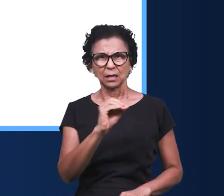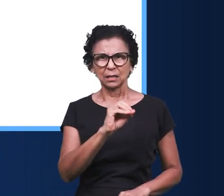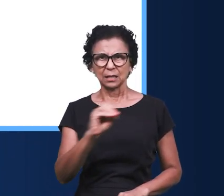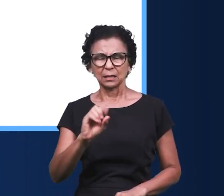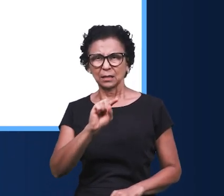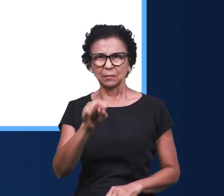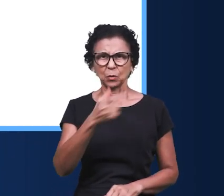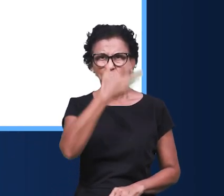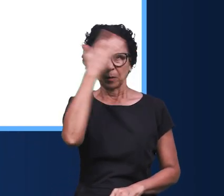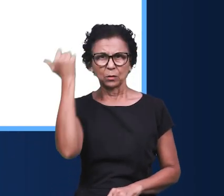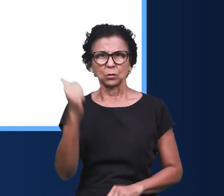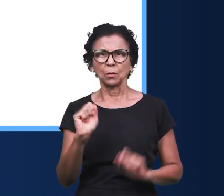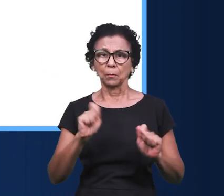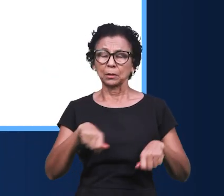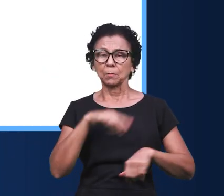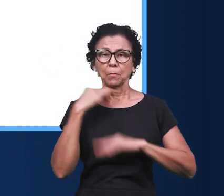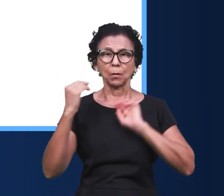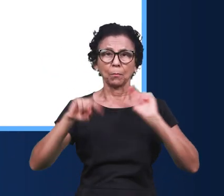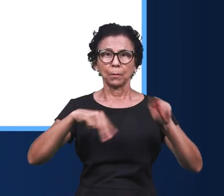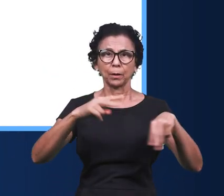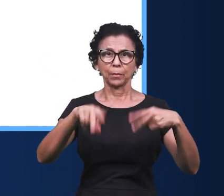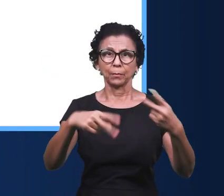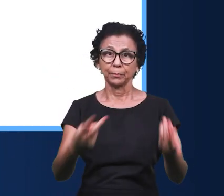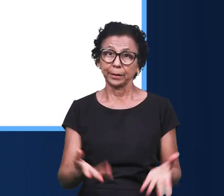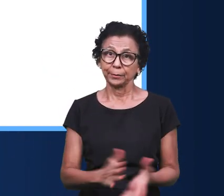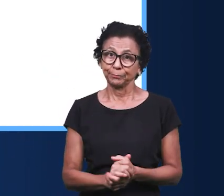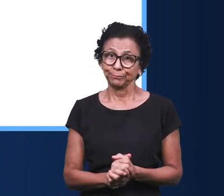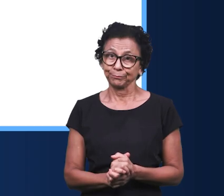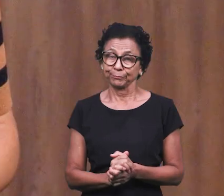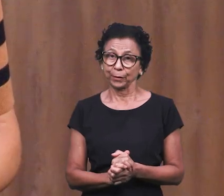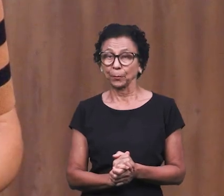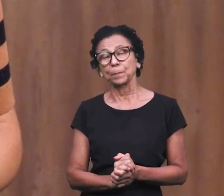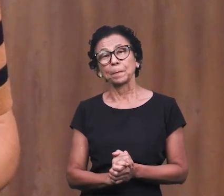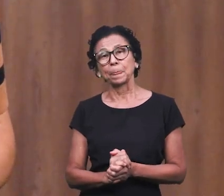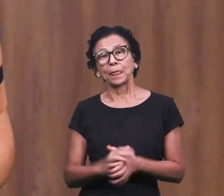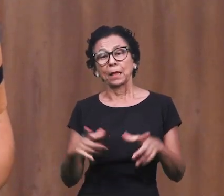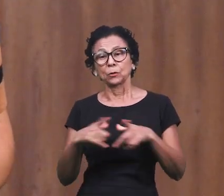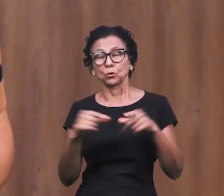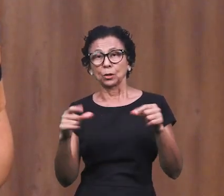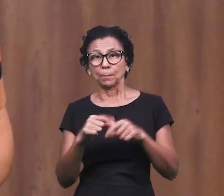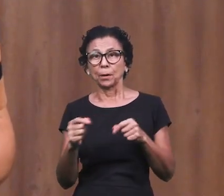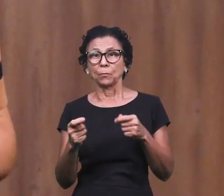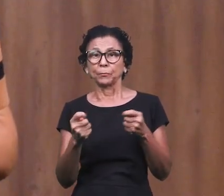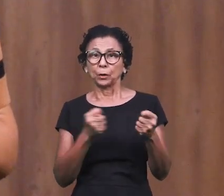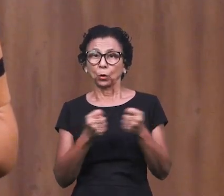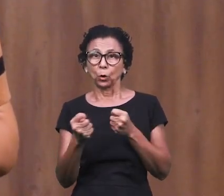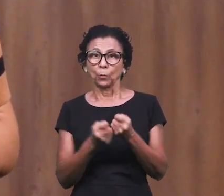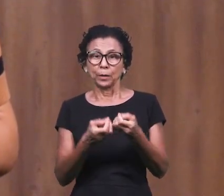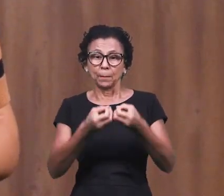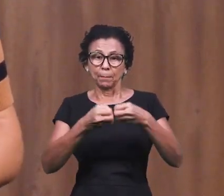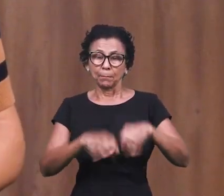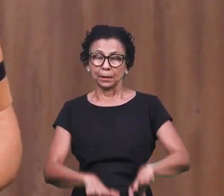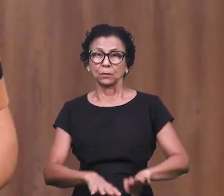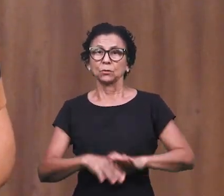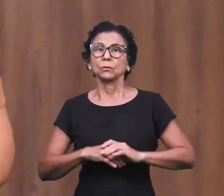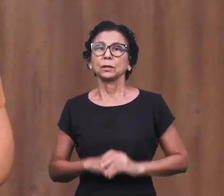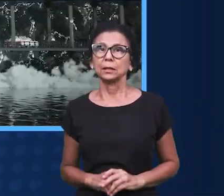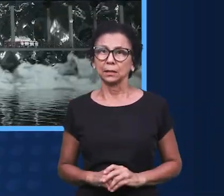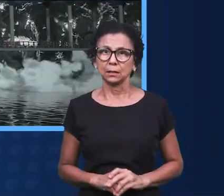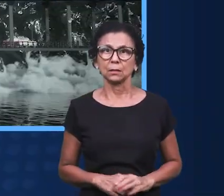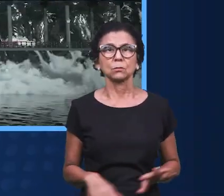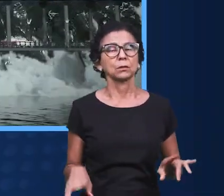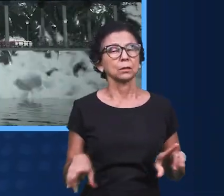a economia do Japão pode perder quase 2 trilhões de dólares. O megaterremoto é aguardado na costa do